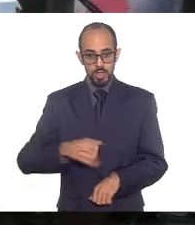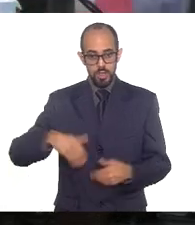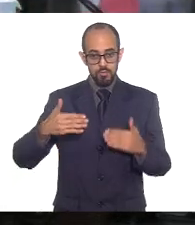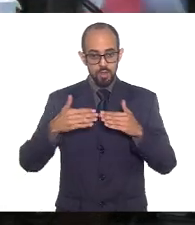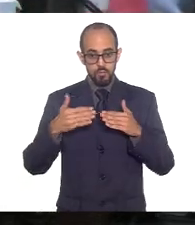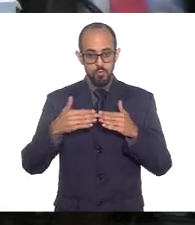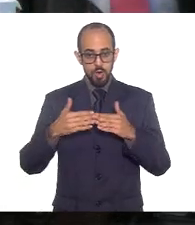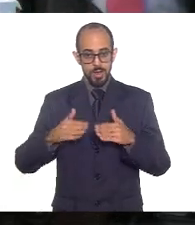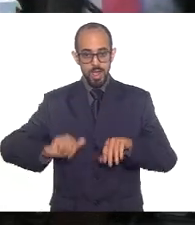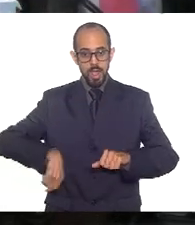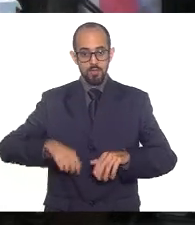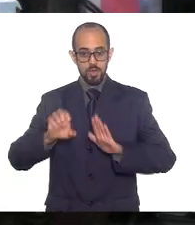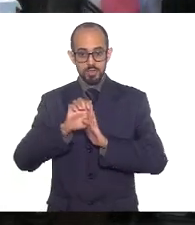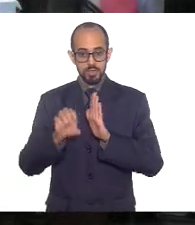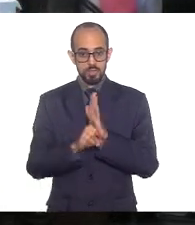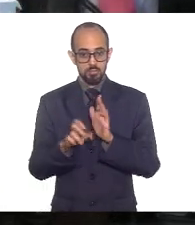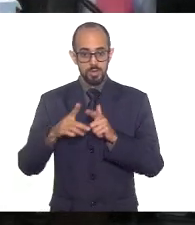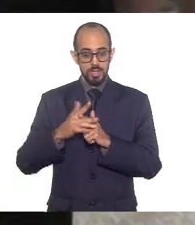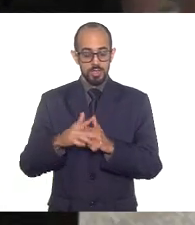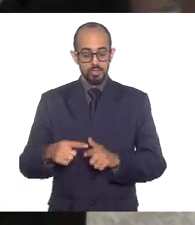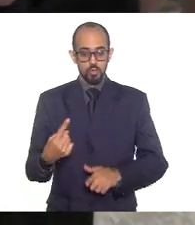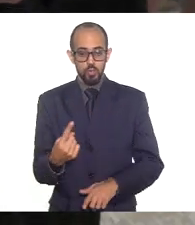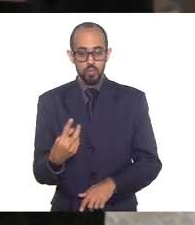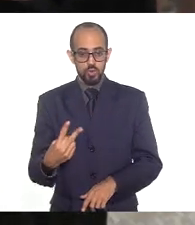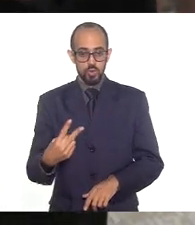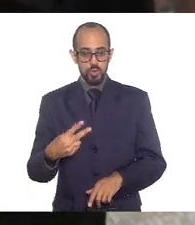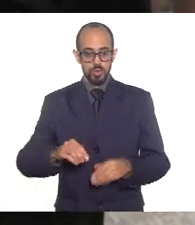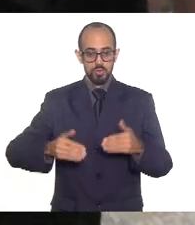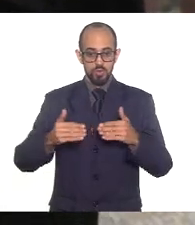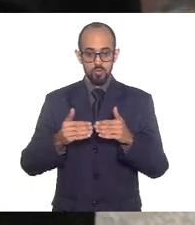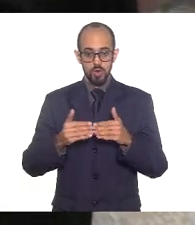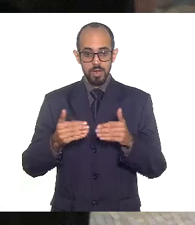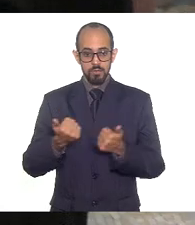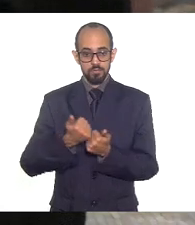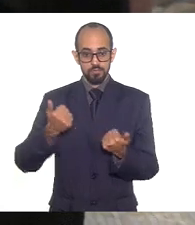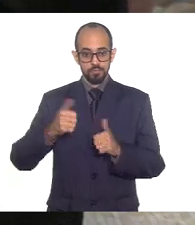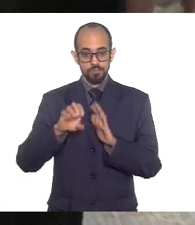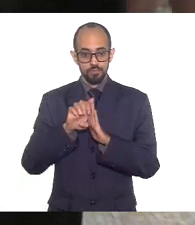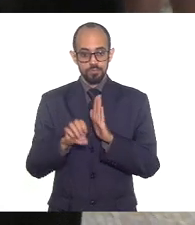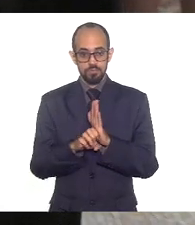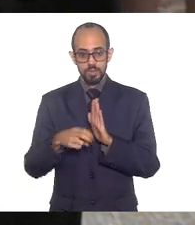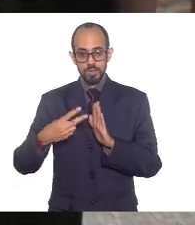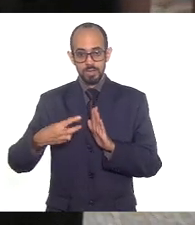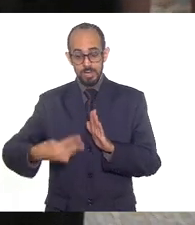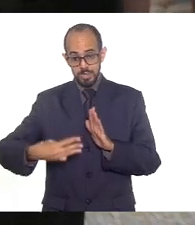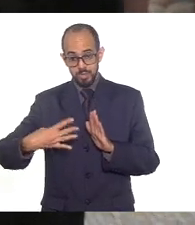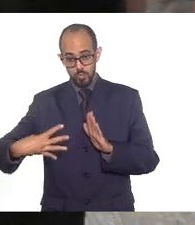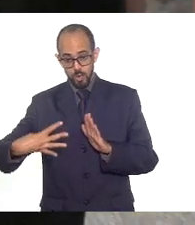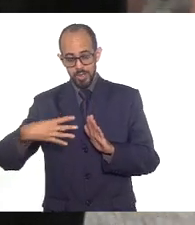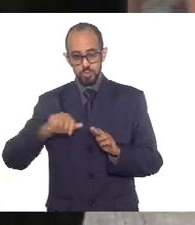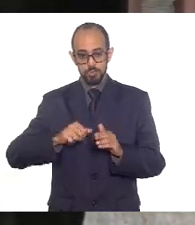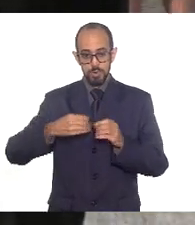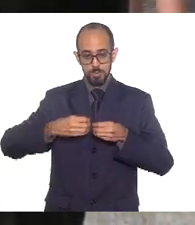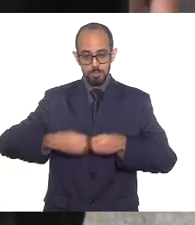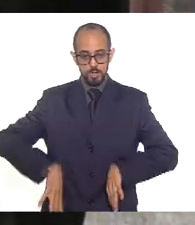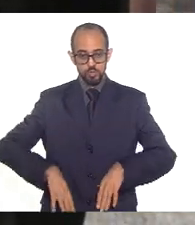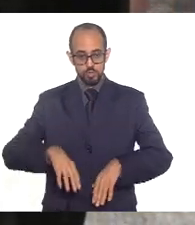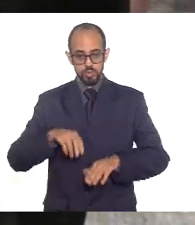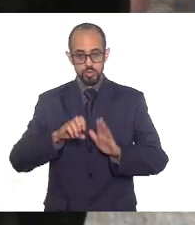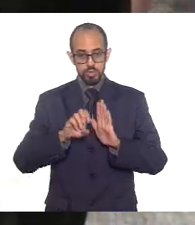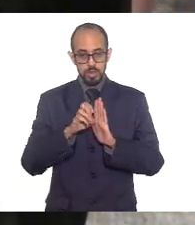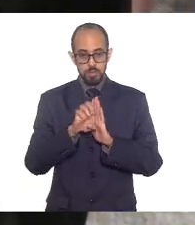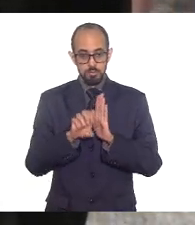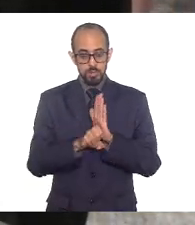parecer é favorável à emenda azul e dois favorável com subemenda as emendas três e quatro pela prejudicar habilidade a